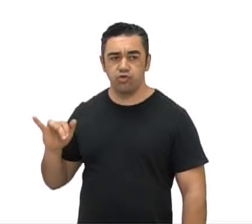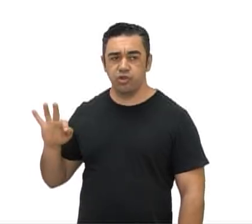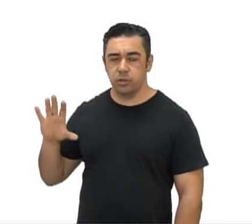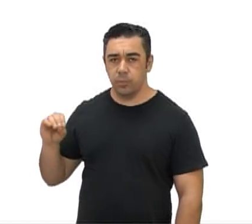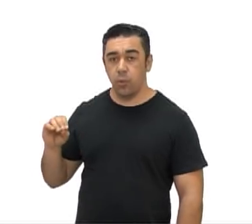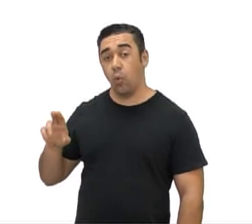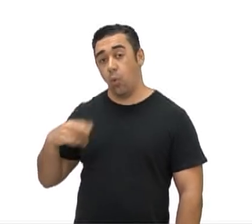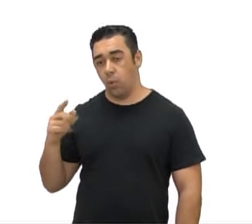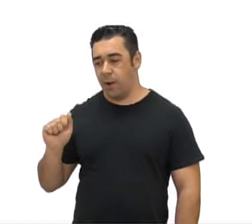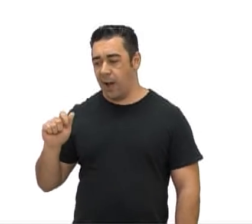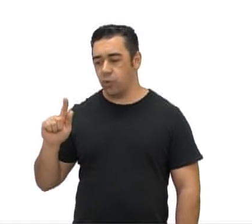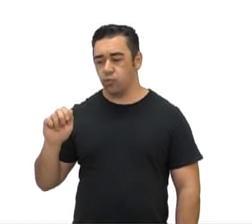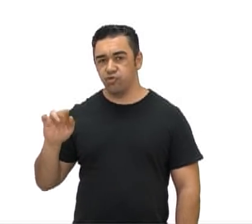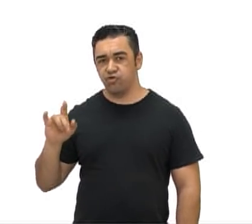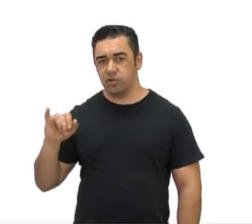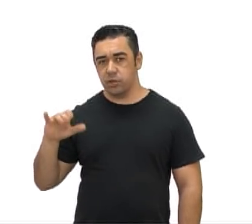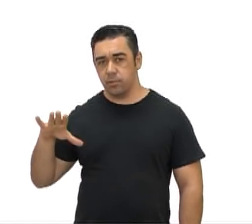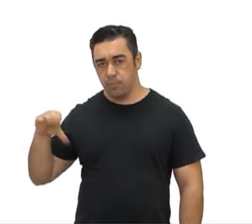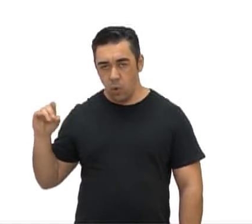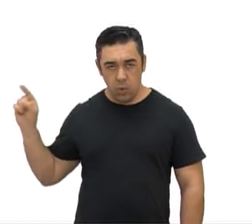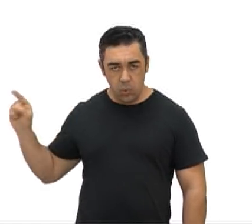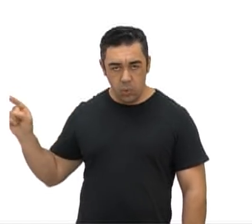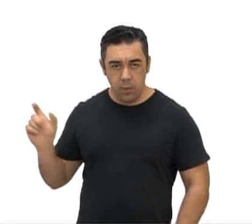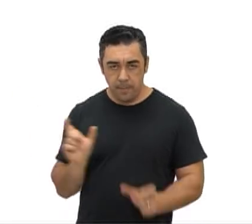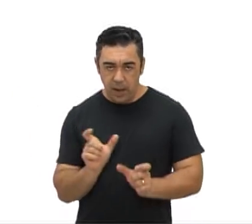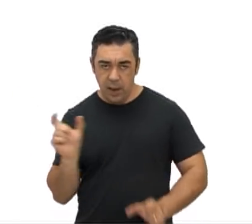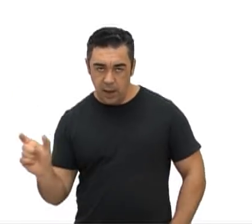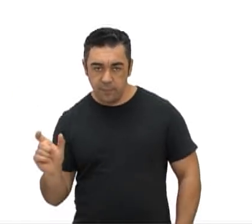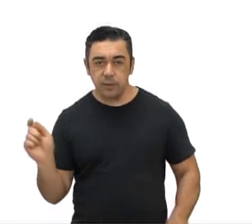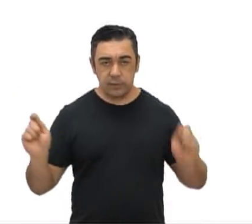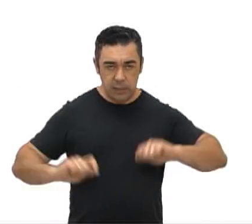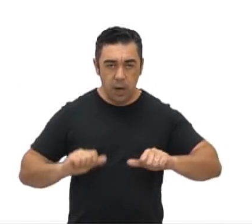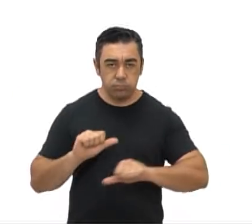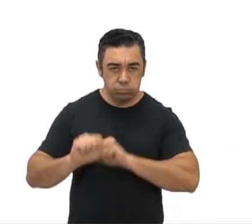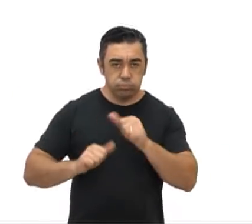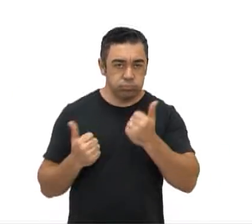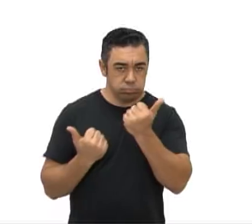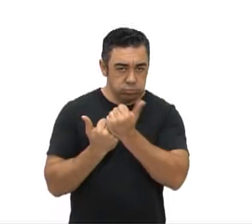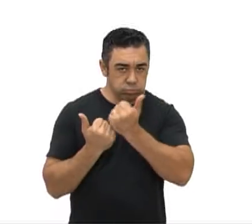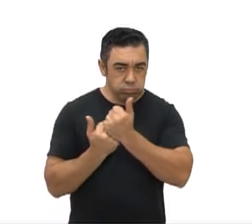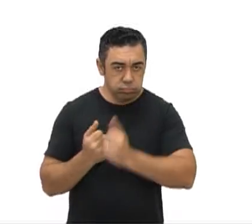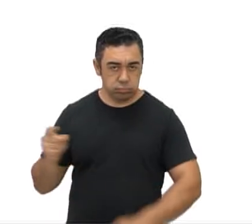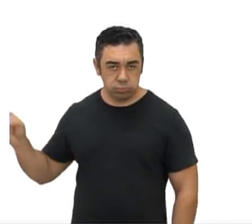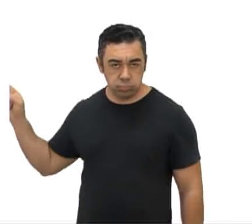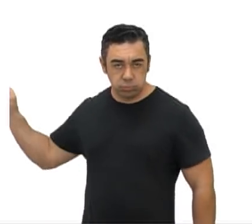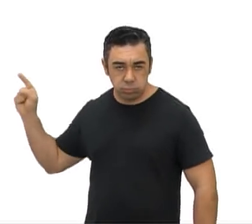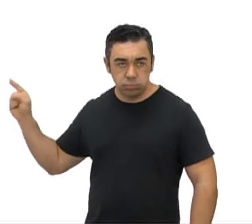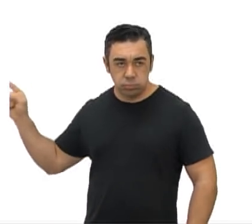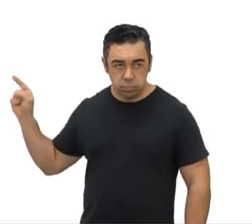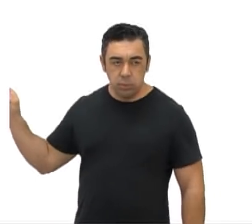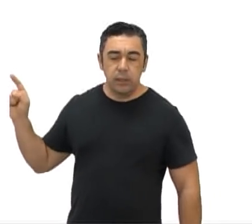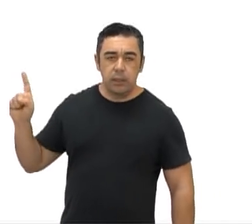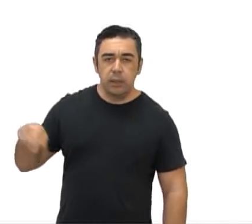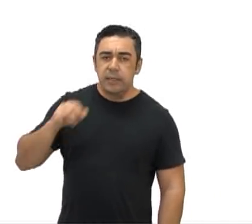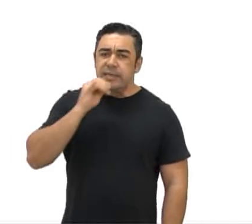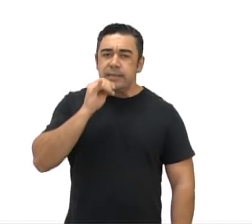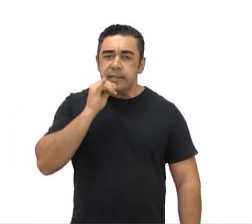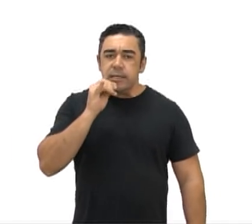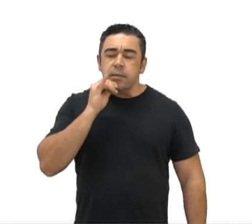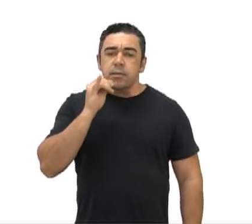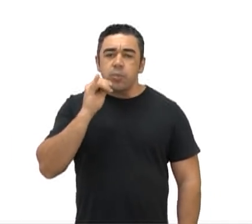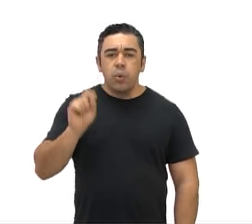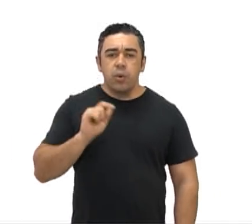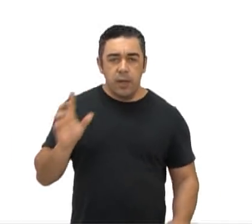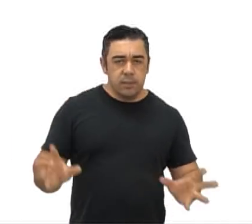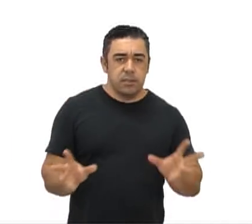ou agudíssimo. Tá? É facultativo. Ambas poderiam ser utilizadas para compor ali um exemplo de